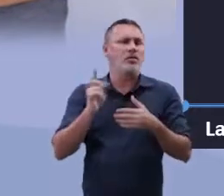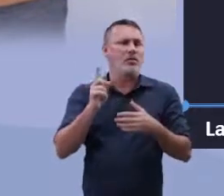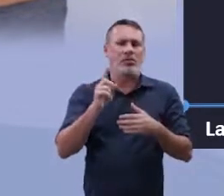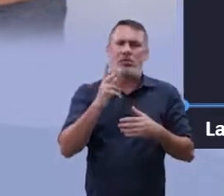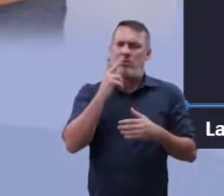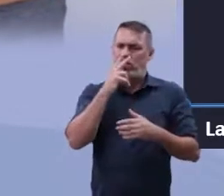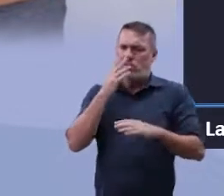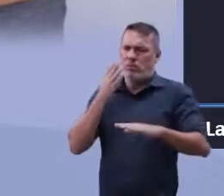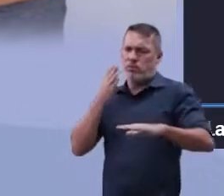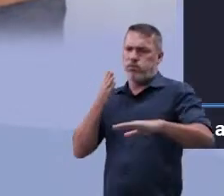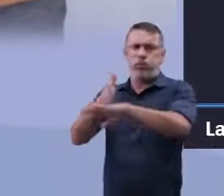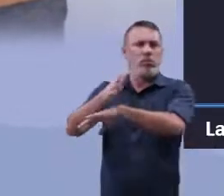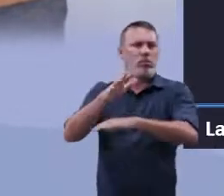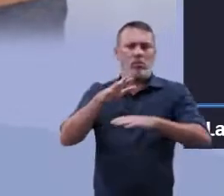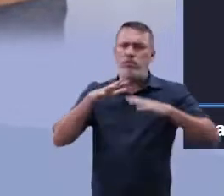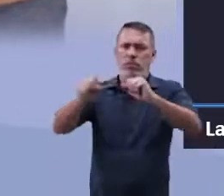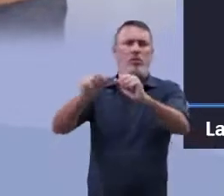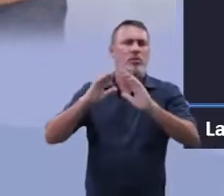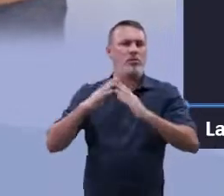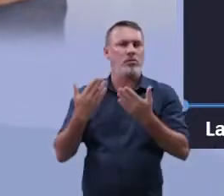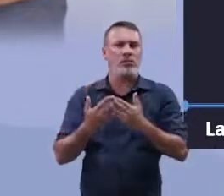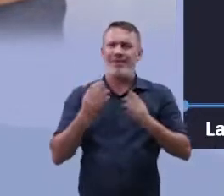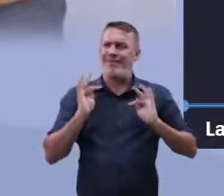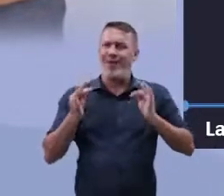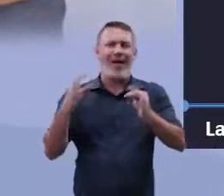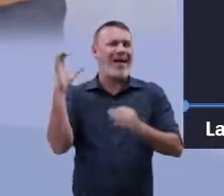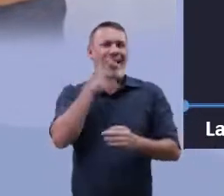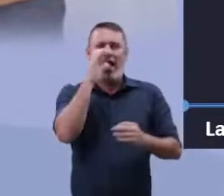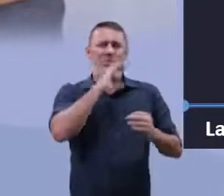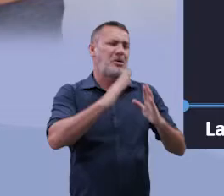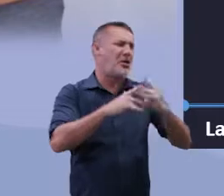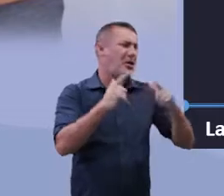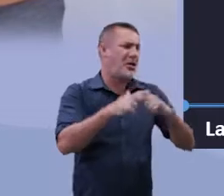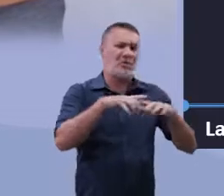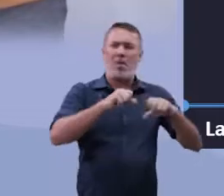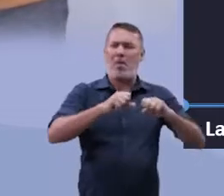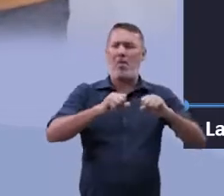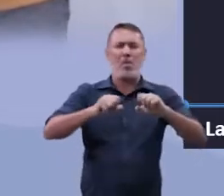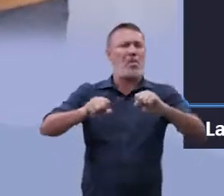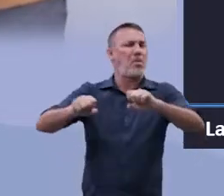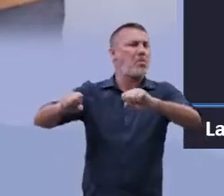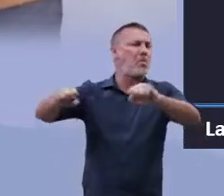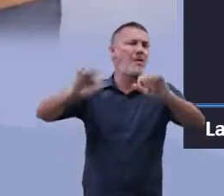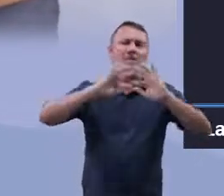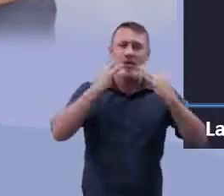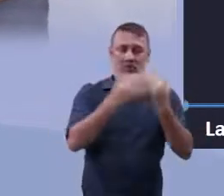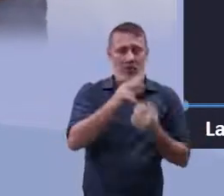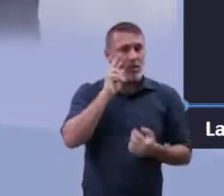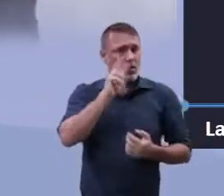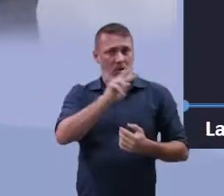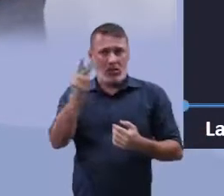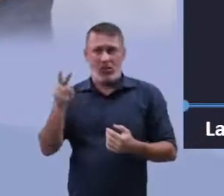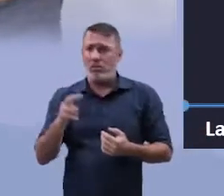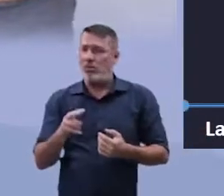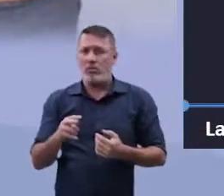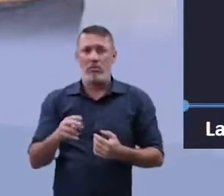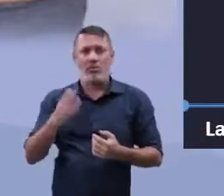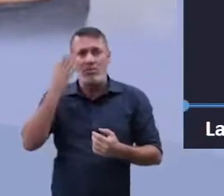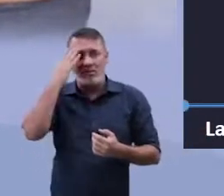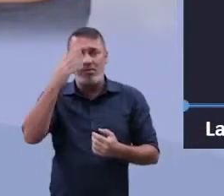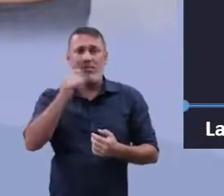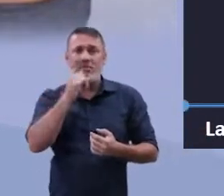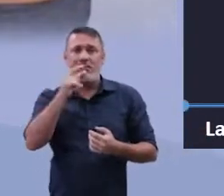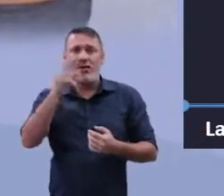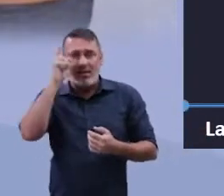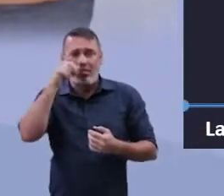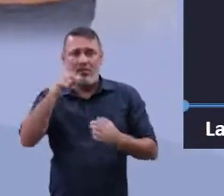Ela entrou chutando nas escolas, nas igrejas, nas famílias. Se você é de uma denominação religiosa que só